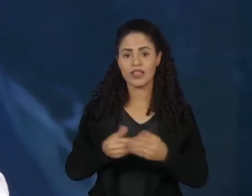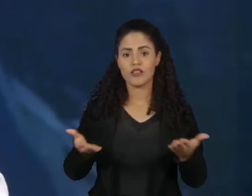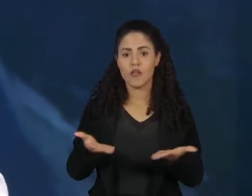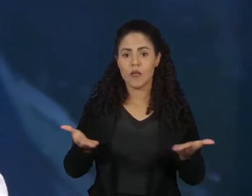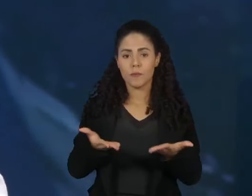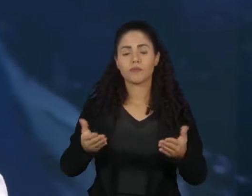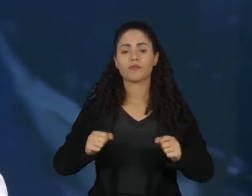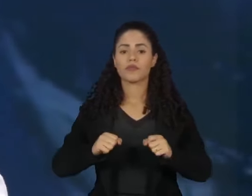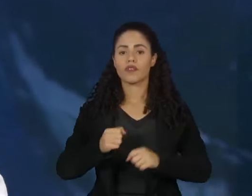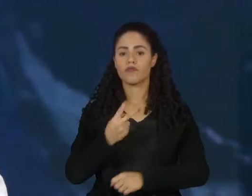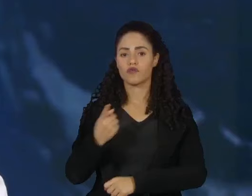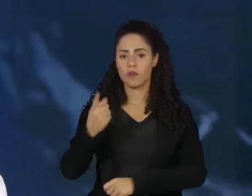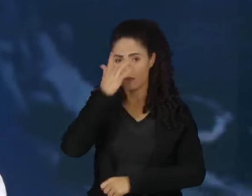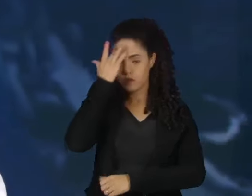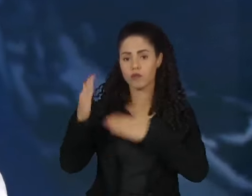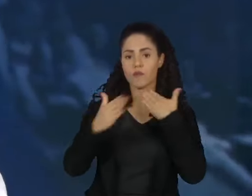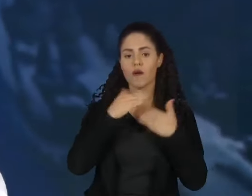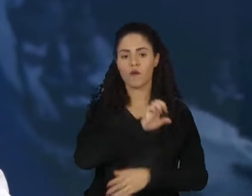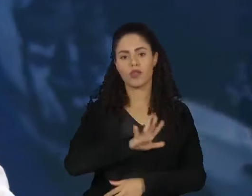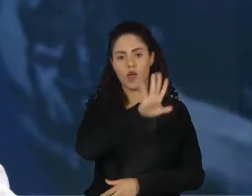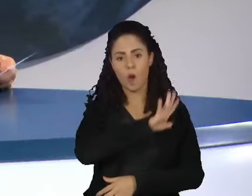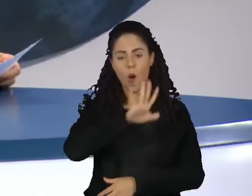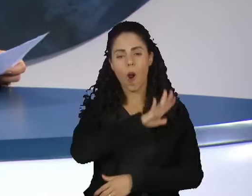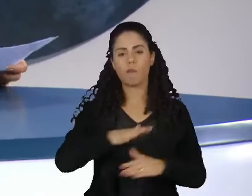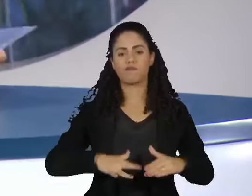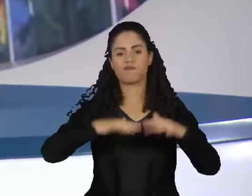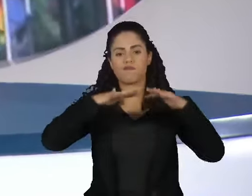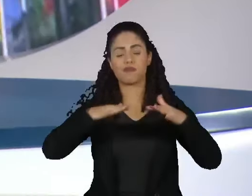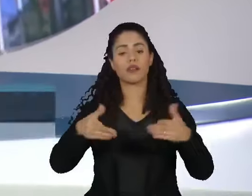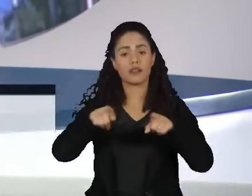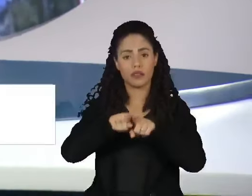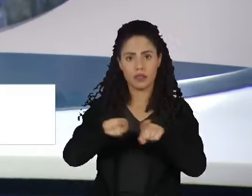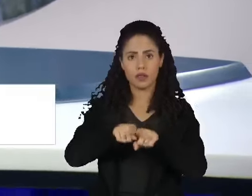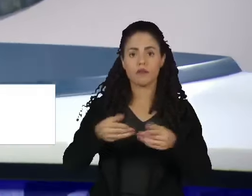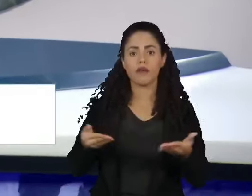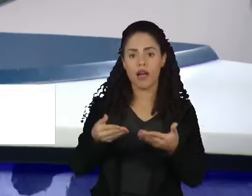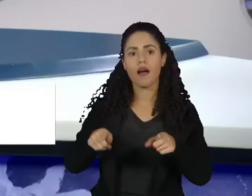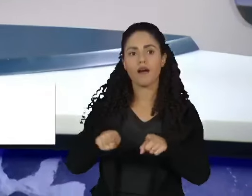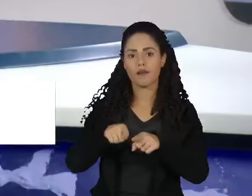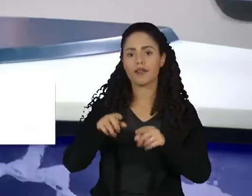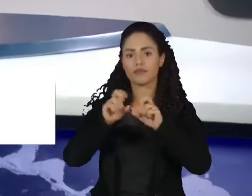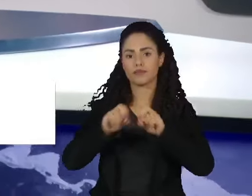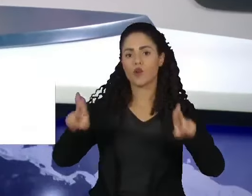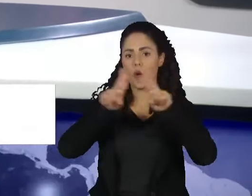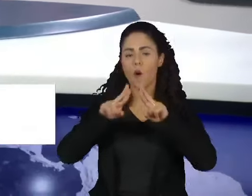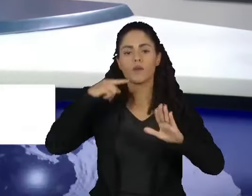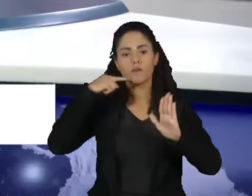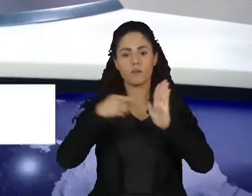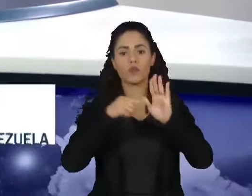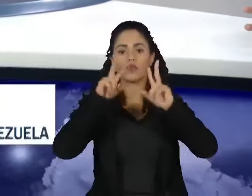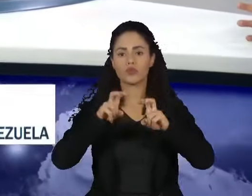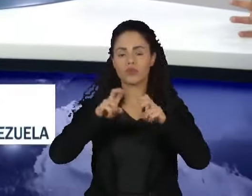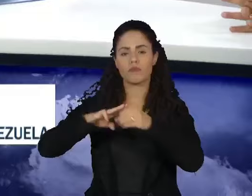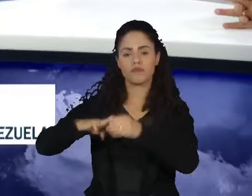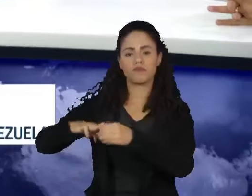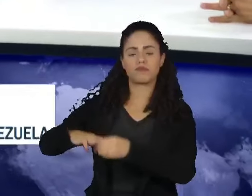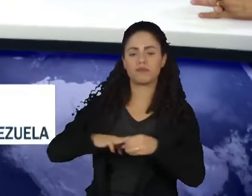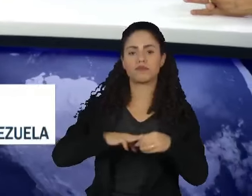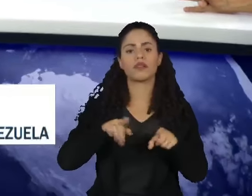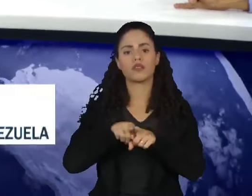deixam 21 mortos na Europa Central. E veja também, a Organização das Nações Unidas denuncia a repressão sem precedentes